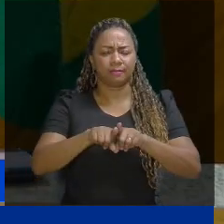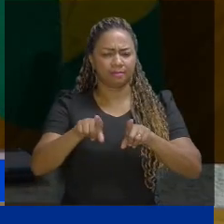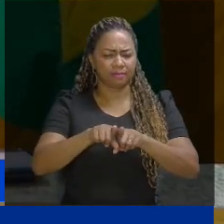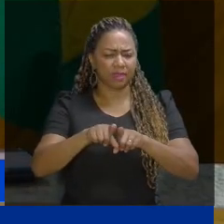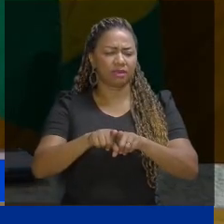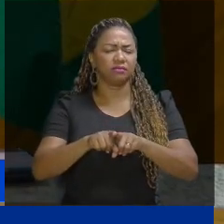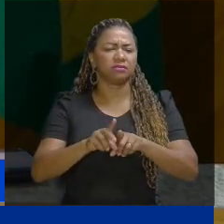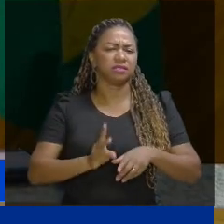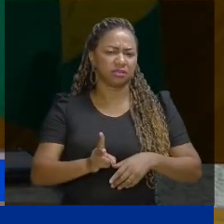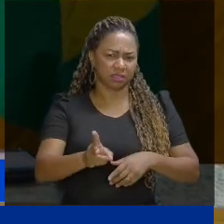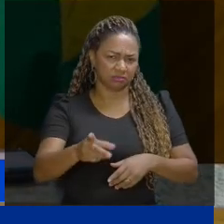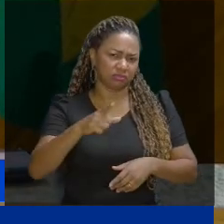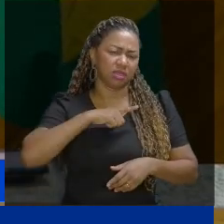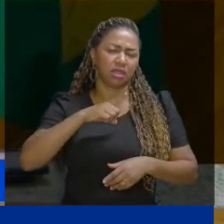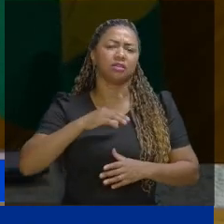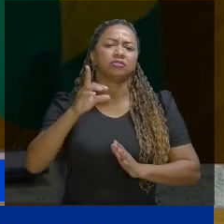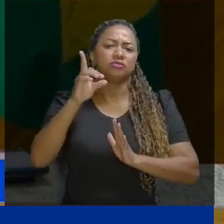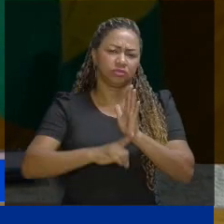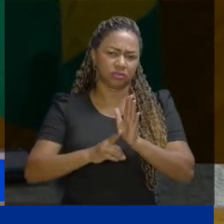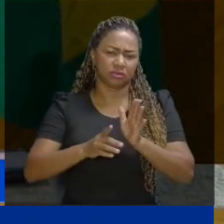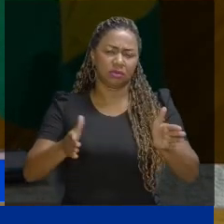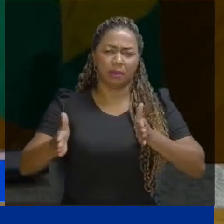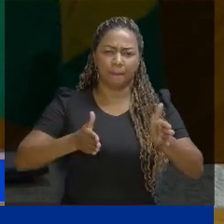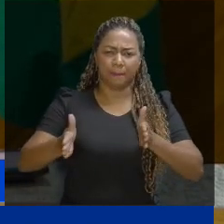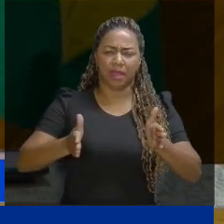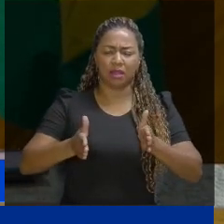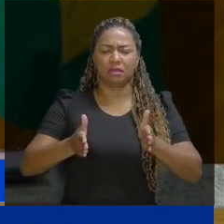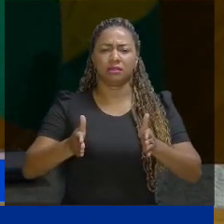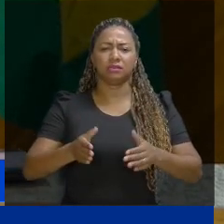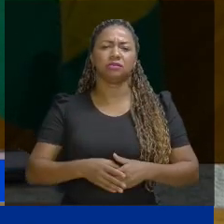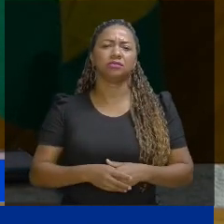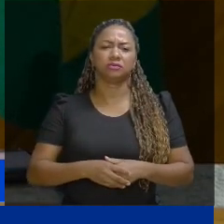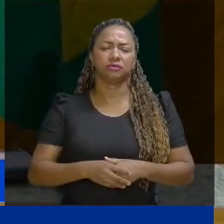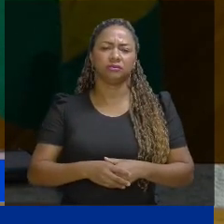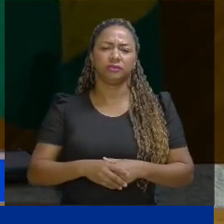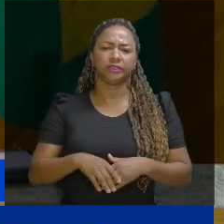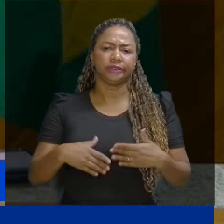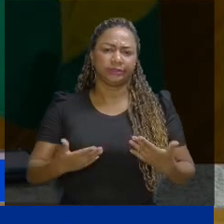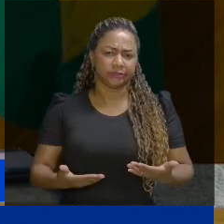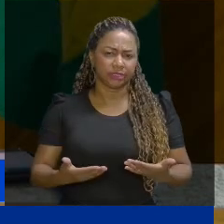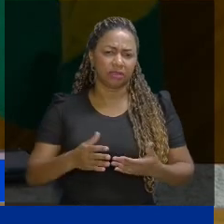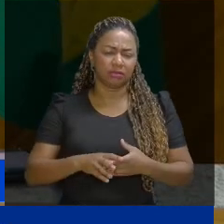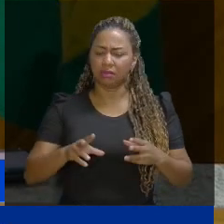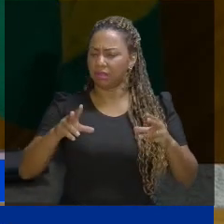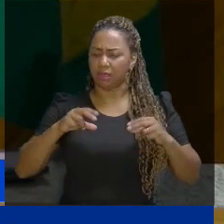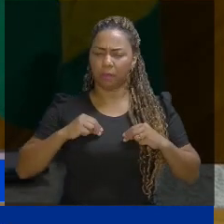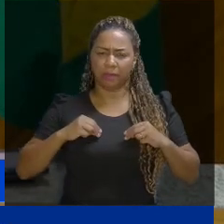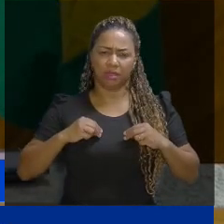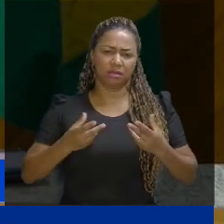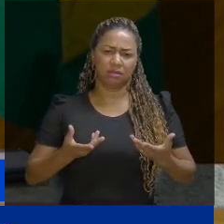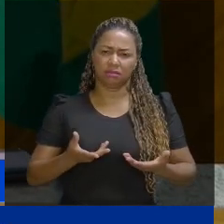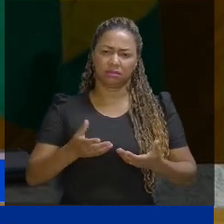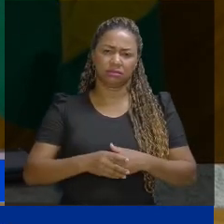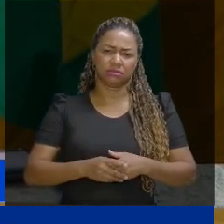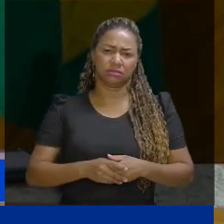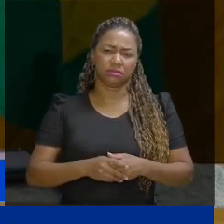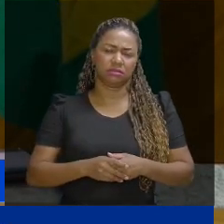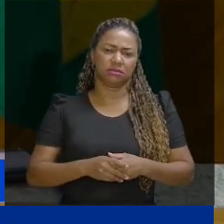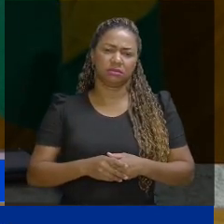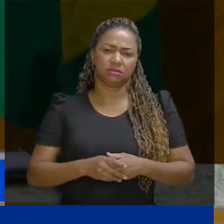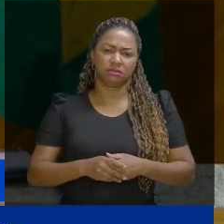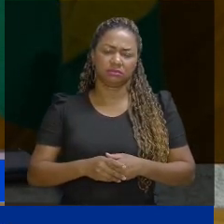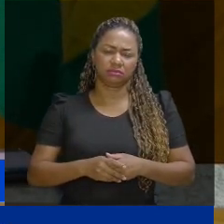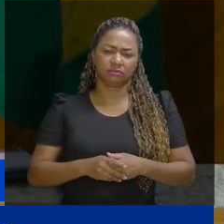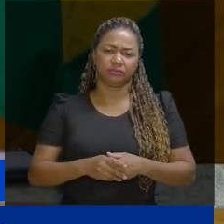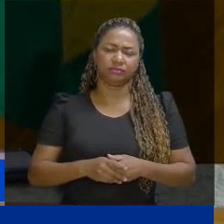custos juris, tem direito ao prazo em dobro. Então, entendo, inclusive, que não merece maior maior transgressões